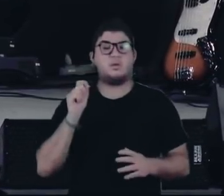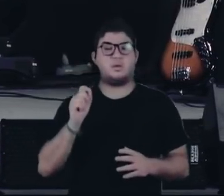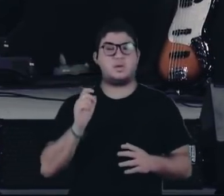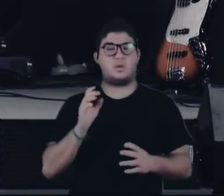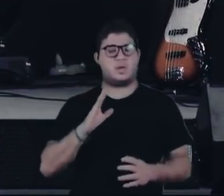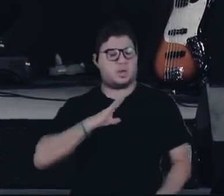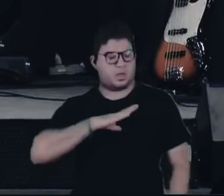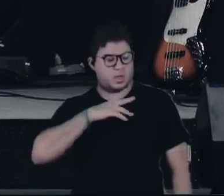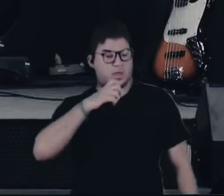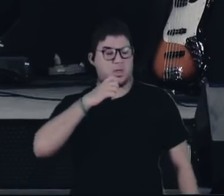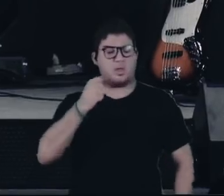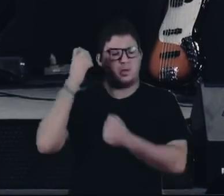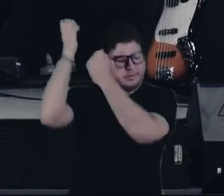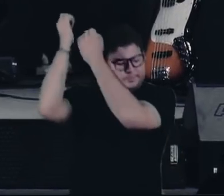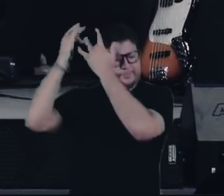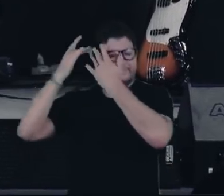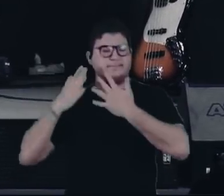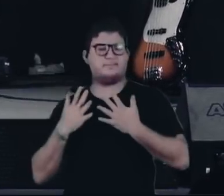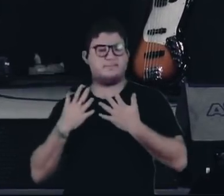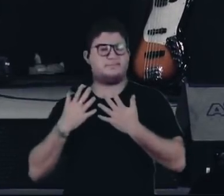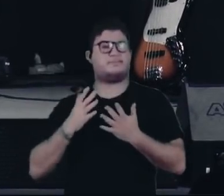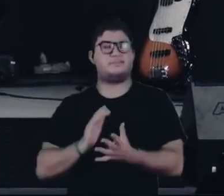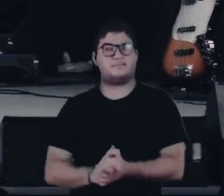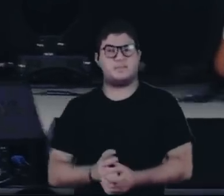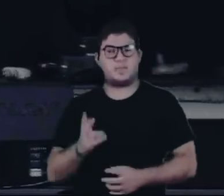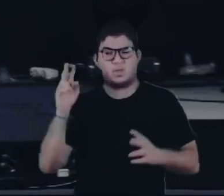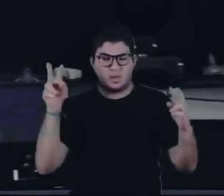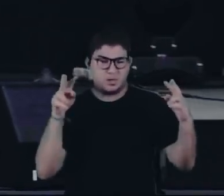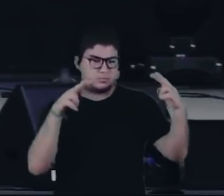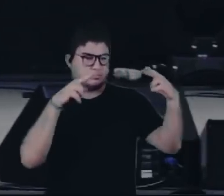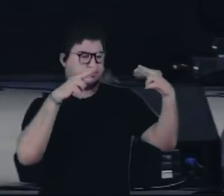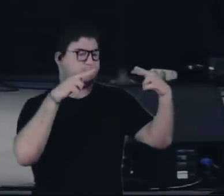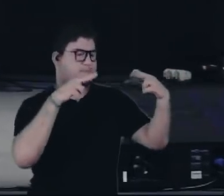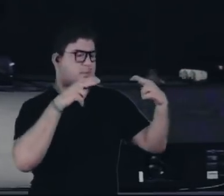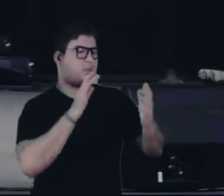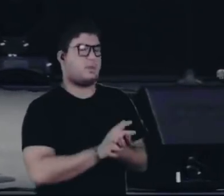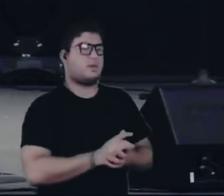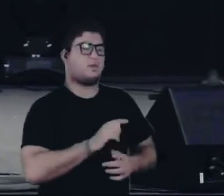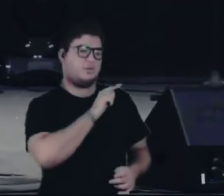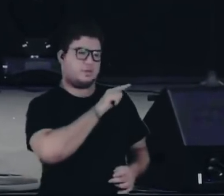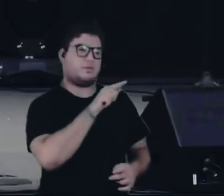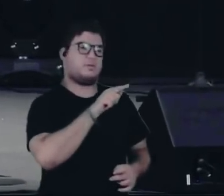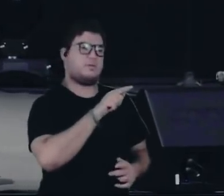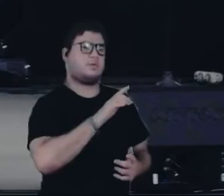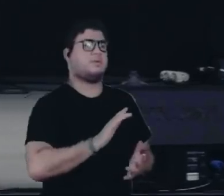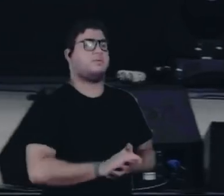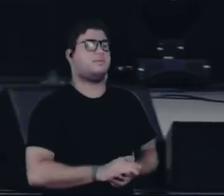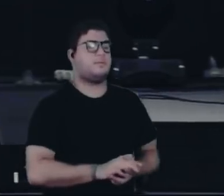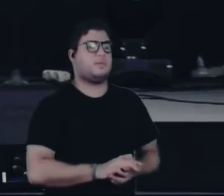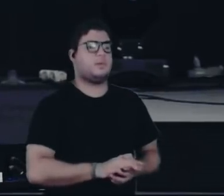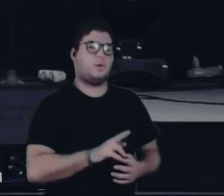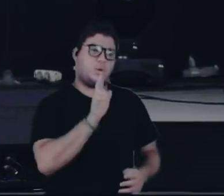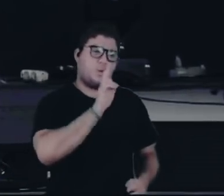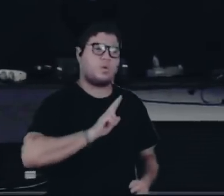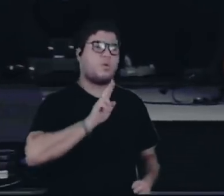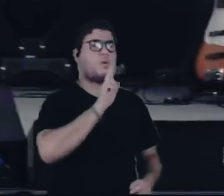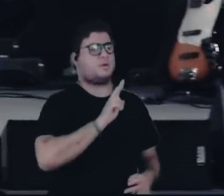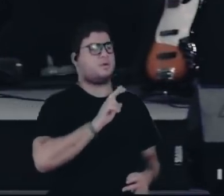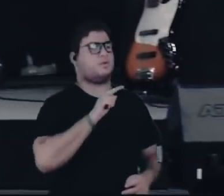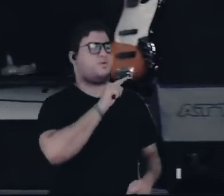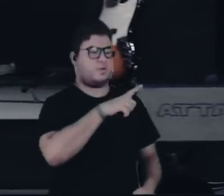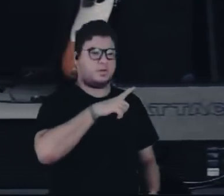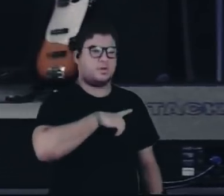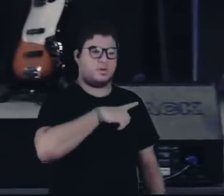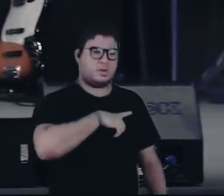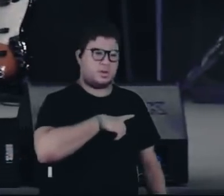capacidade dada por Deus. Olha para essa pessoa linda que está perto de você e diz assim, já está aí. Agora usa. Diz